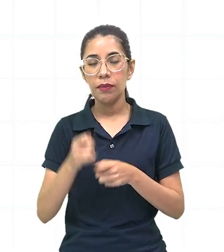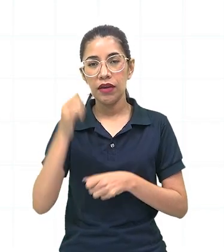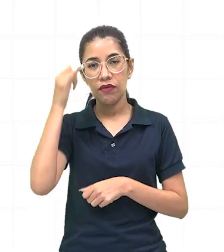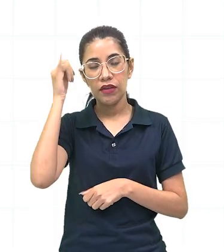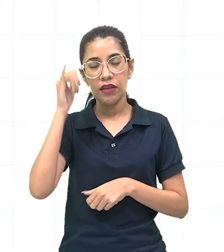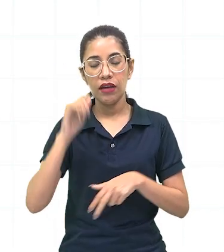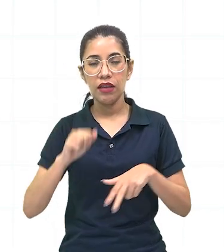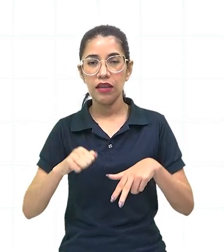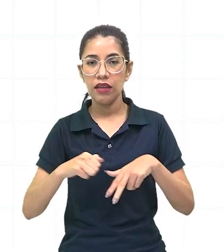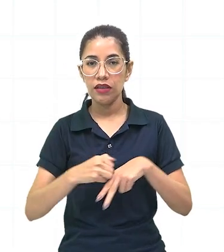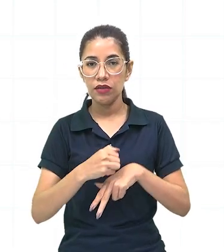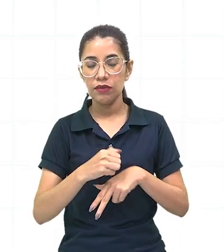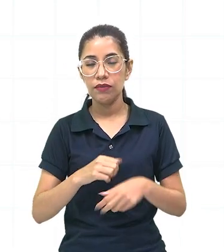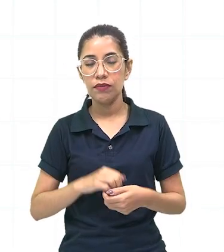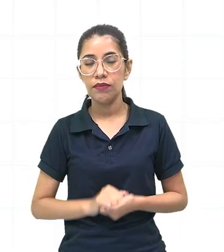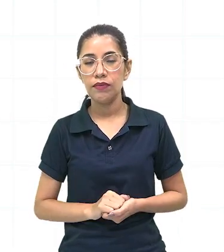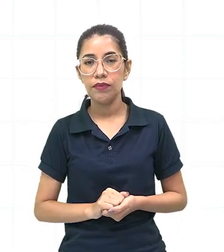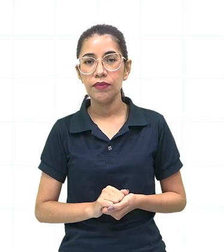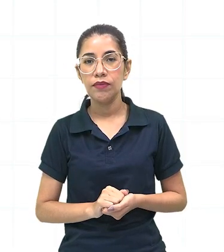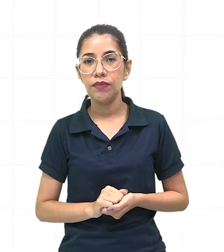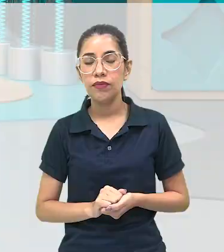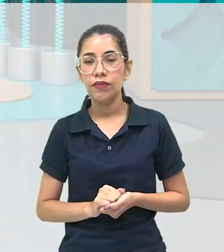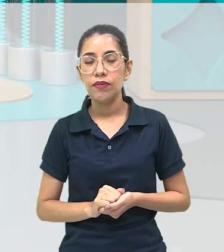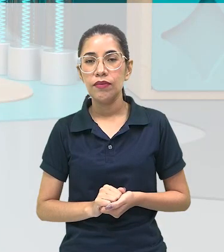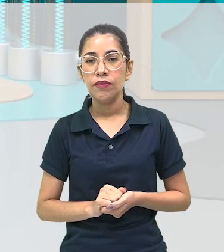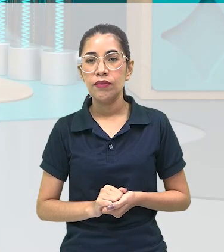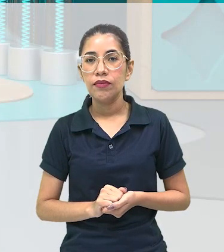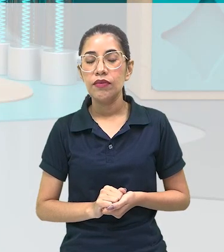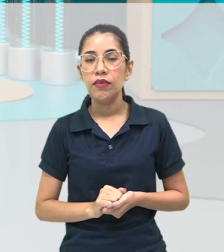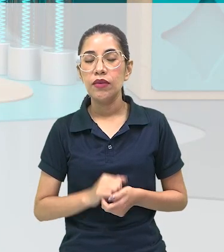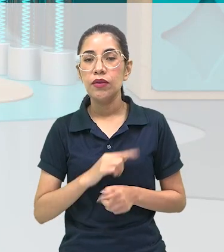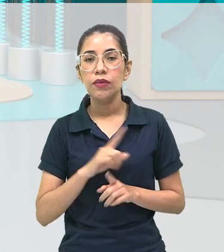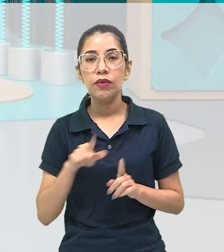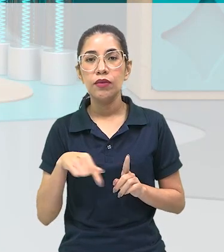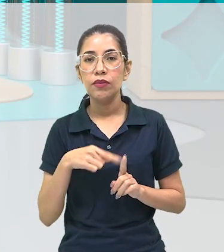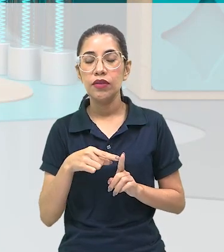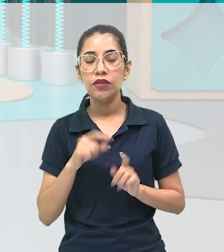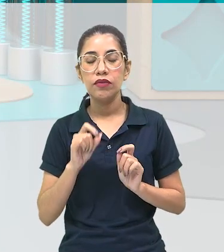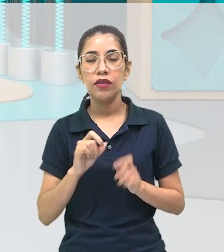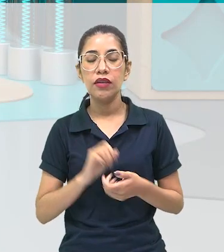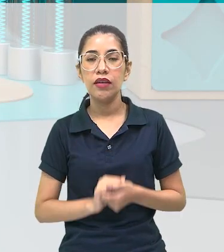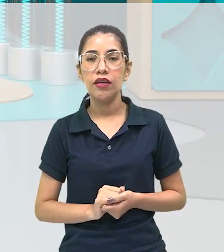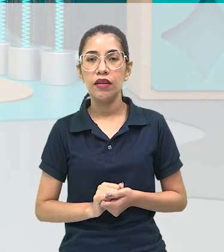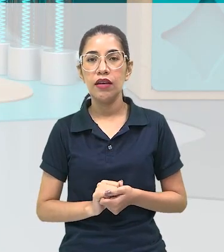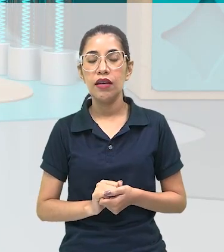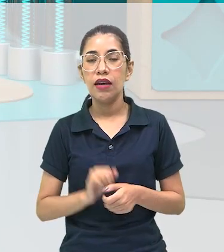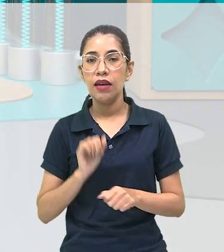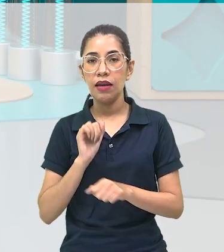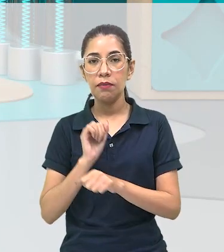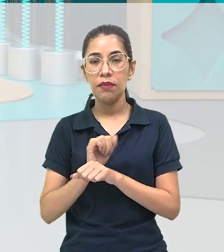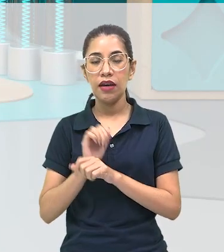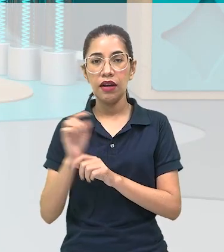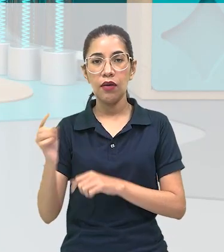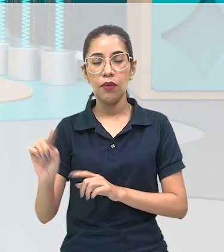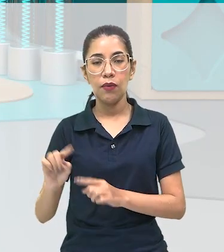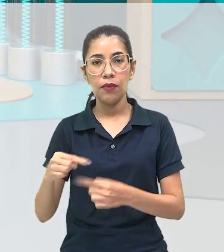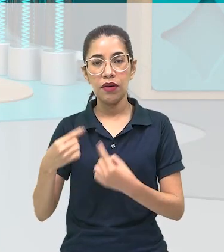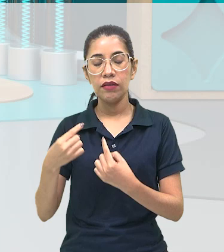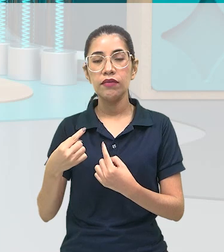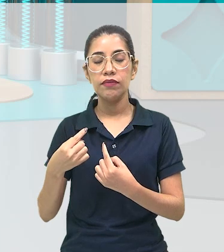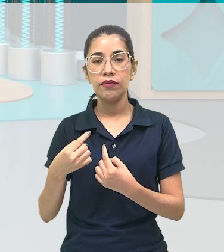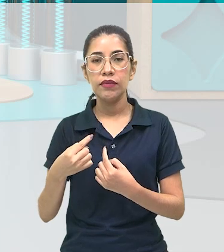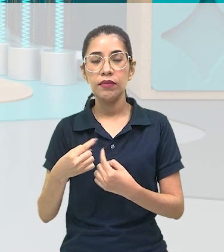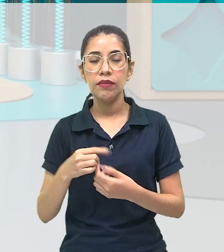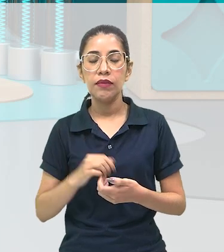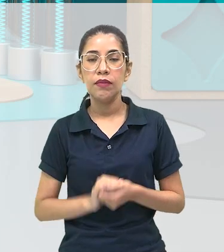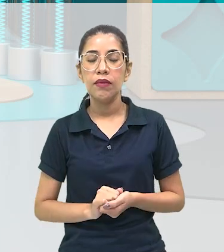lesões graves. Muito bem, então o objetivo é principalmente neutralizar o ataque, né? Você realmente, ao